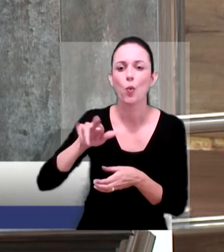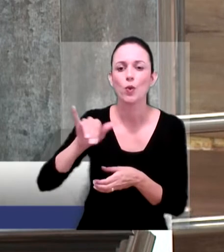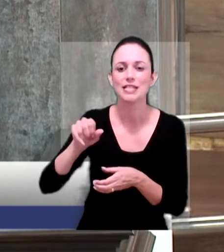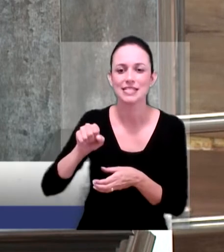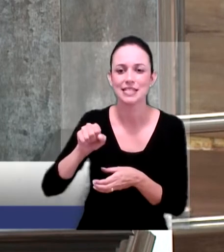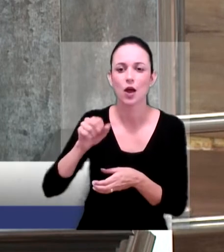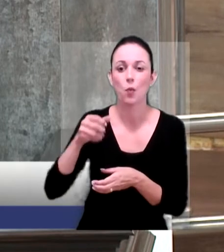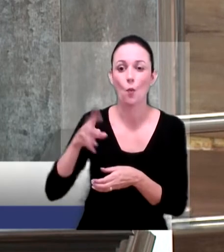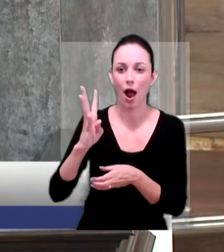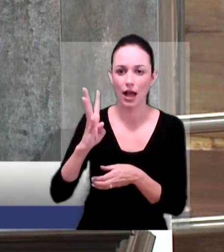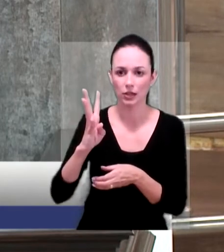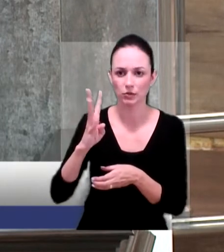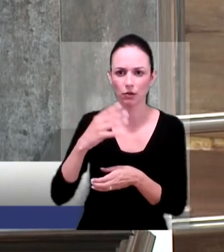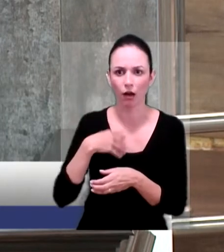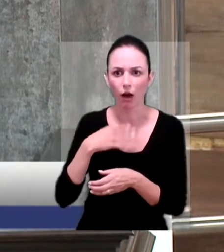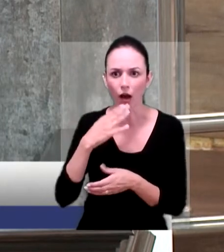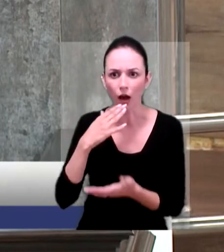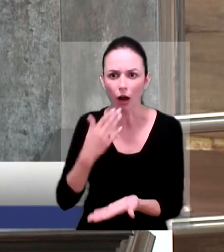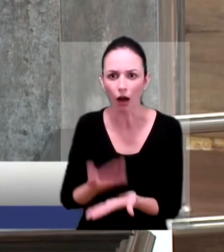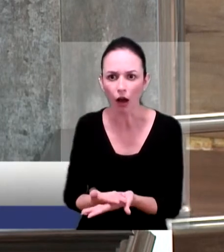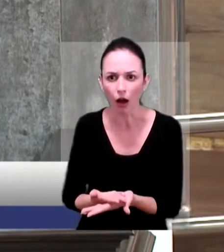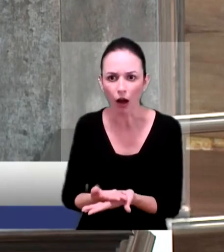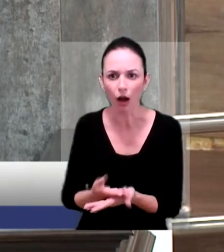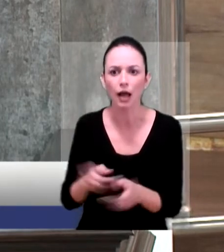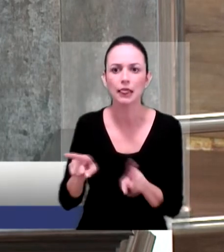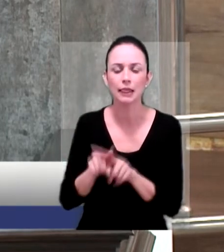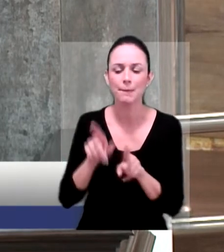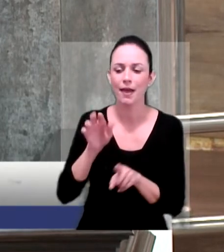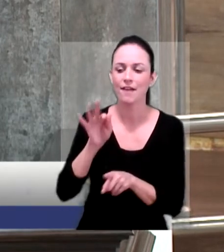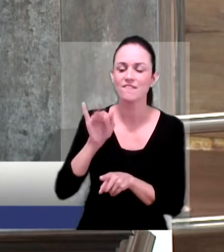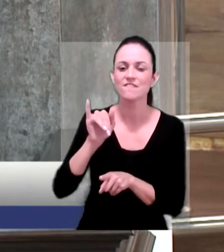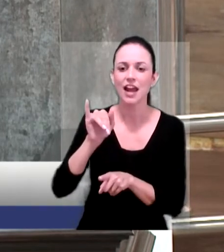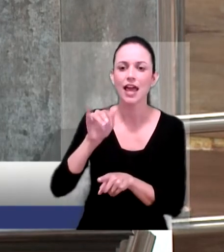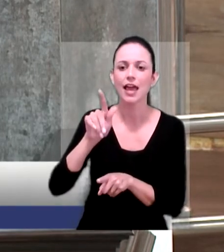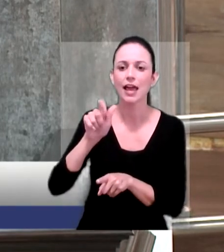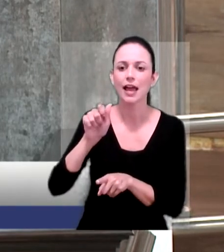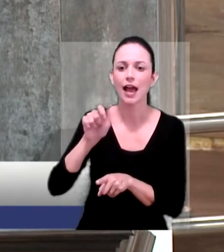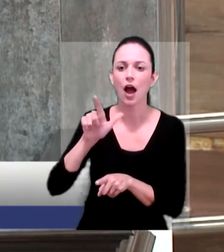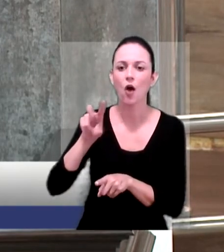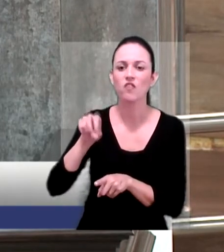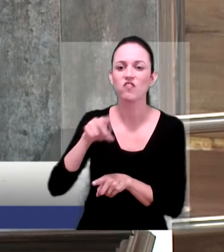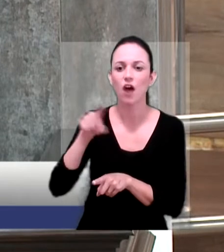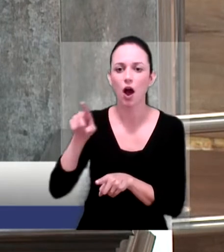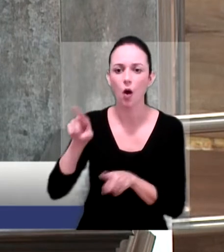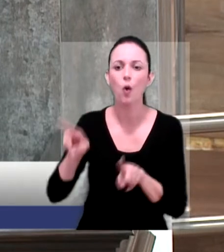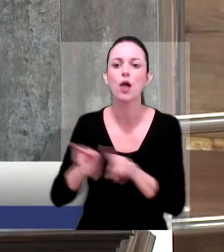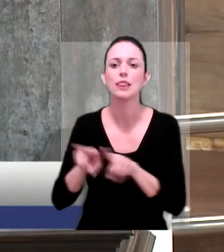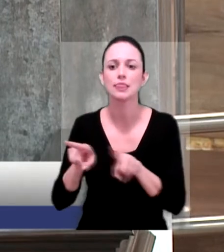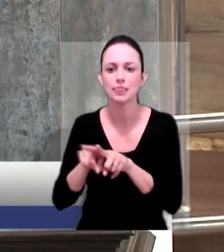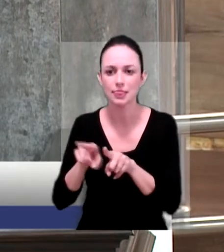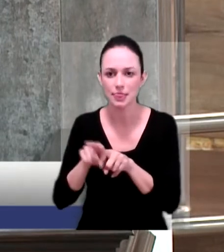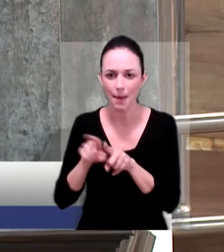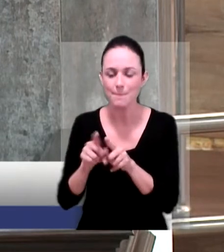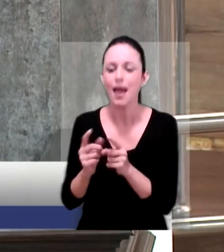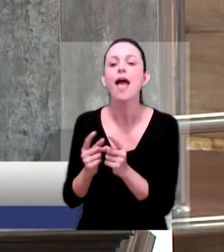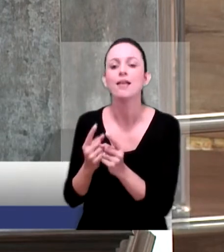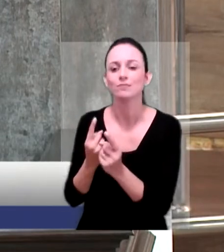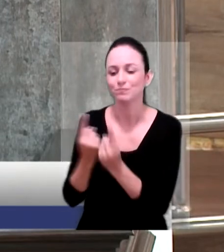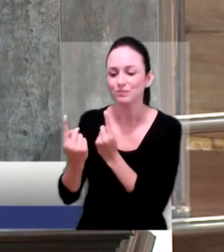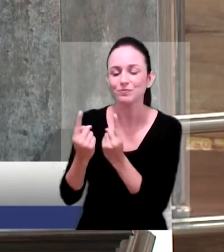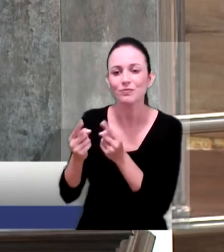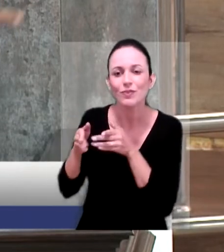Galvão. Estive nas vicinais, que são as vicinais que sofrem muito acidente. Temos